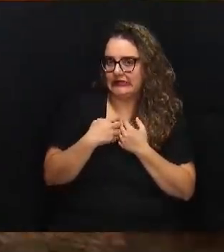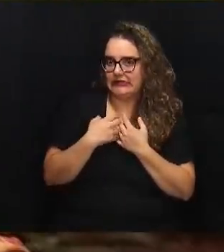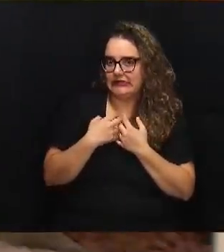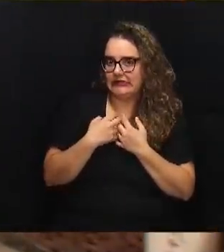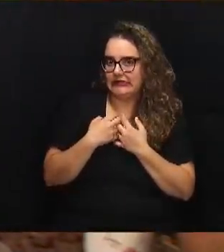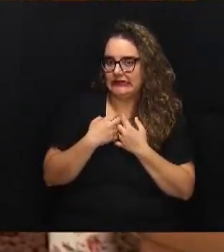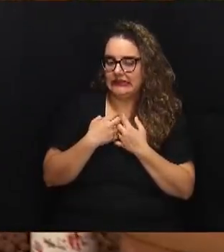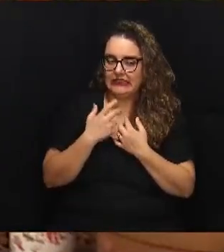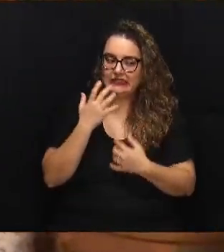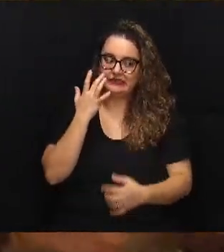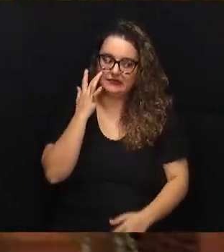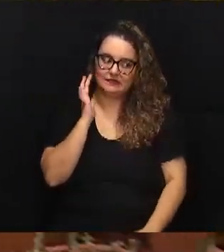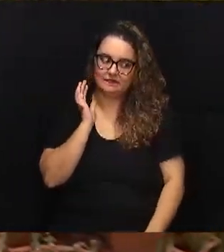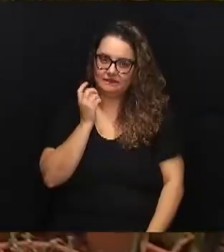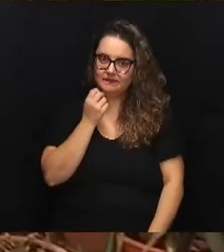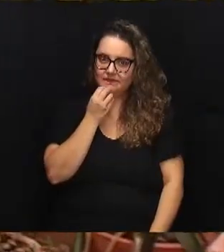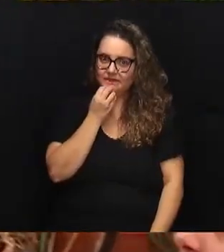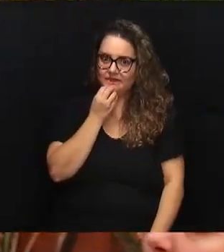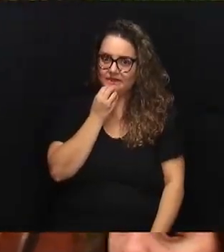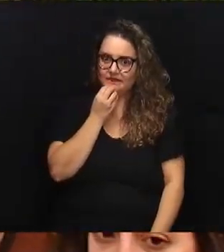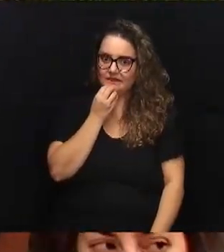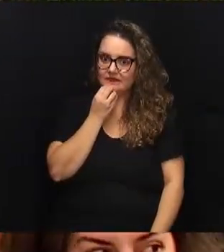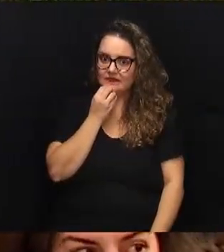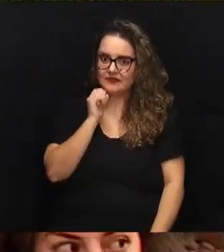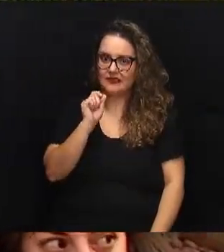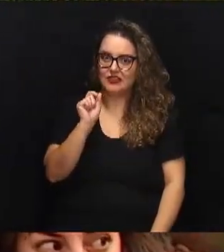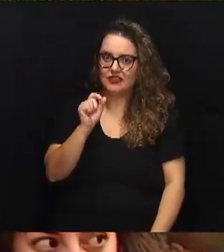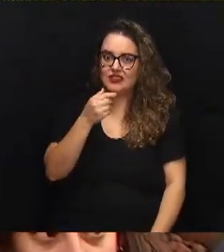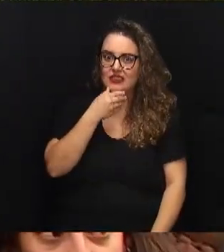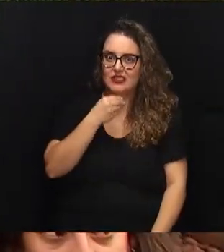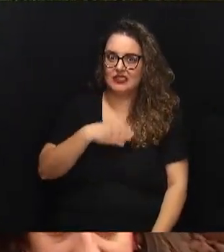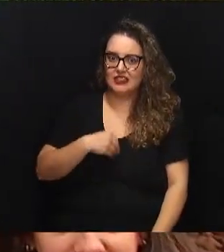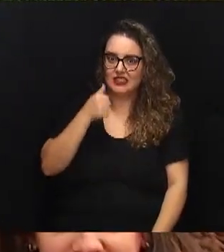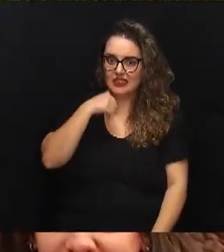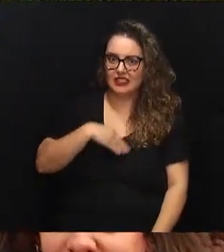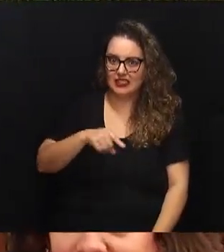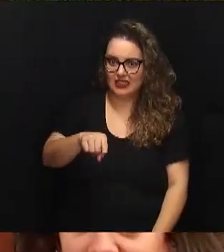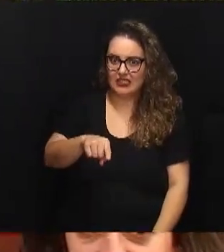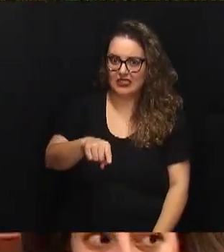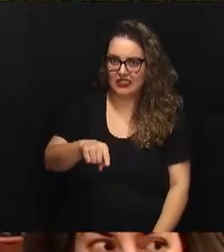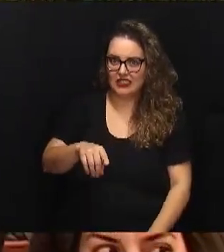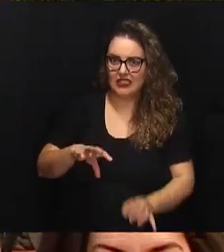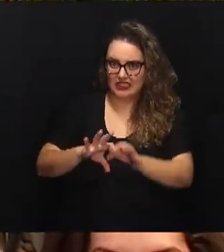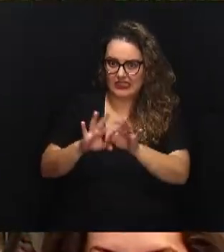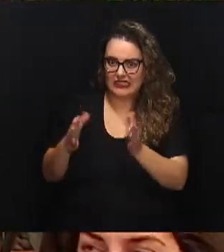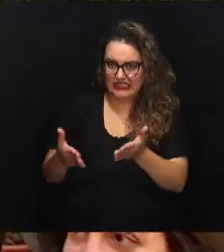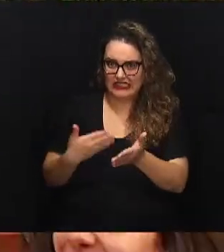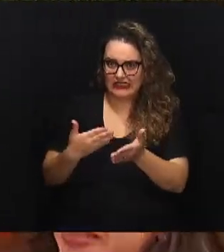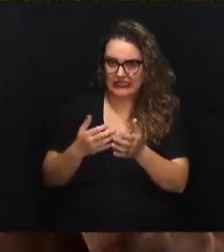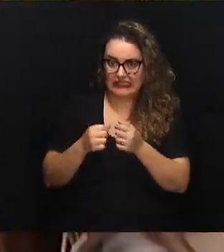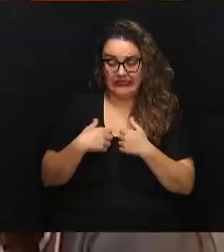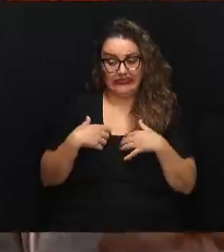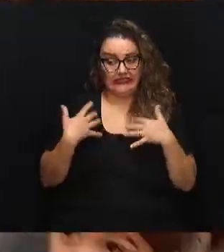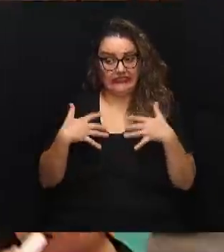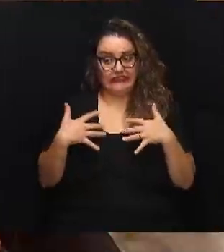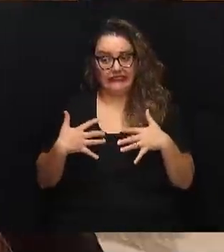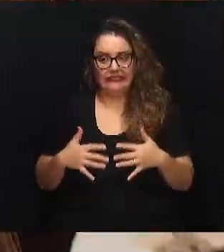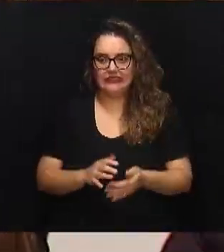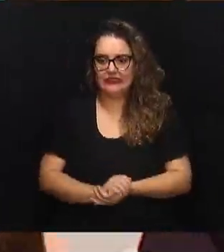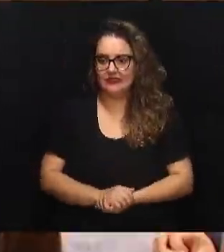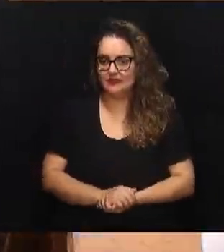Não sei. De quem que ela é filha? Sua? Você autoriza ela a virar? Vai.